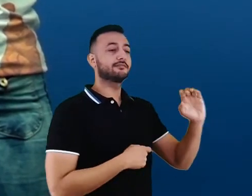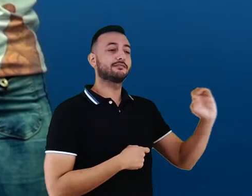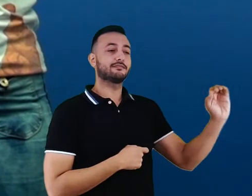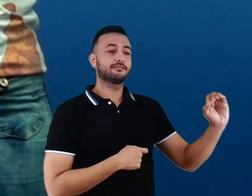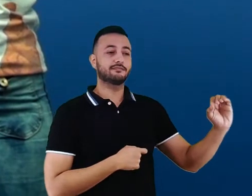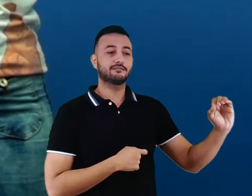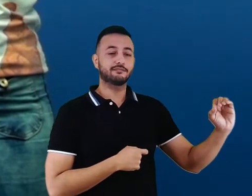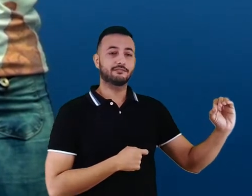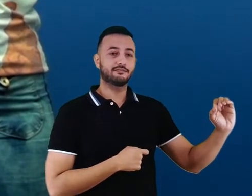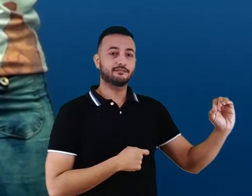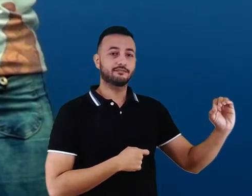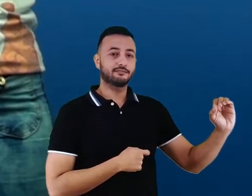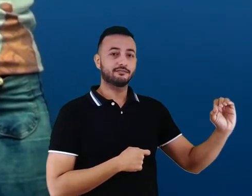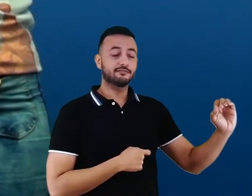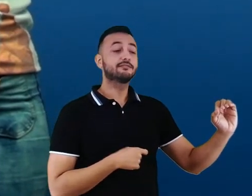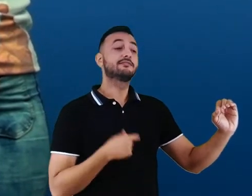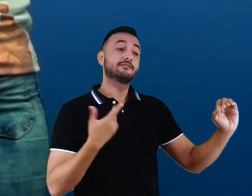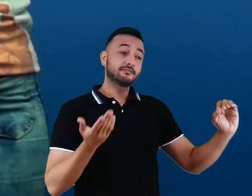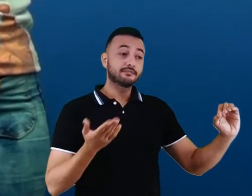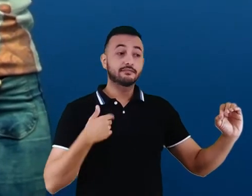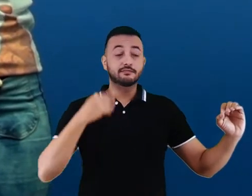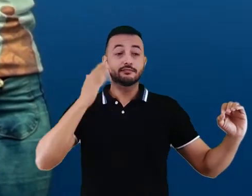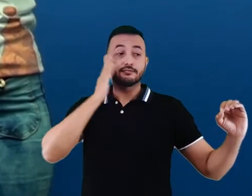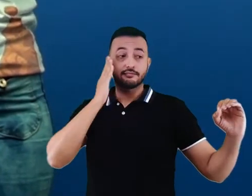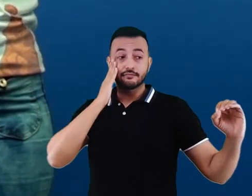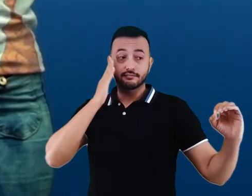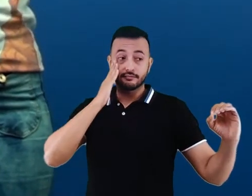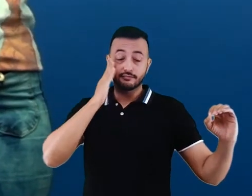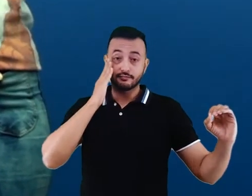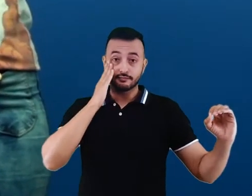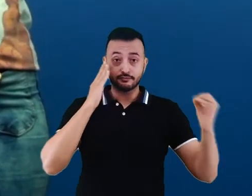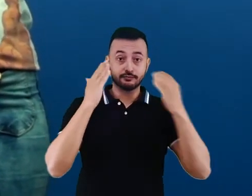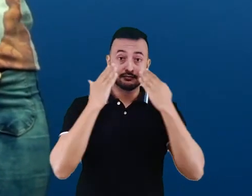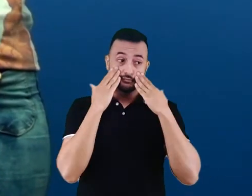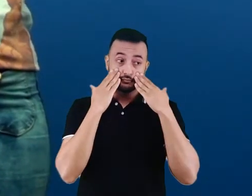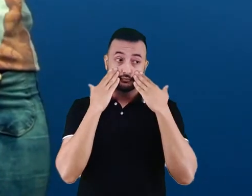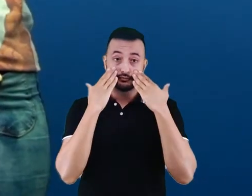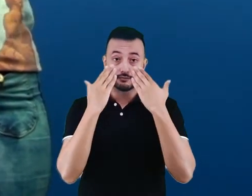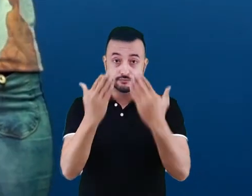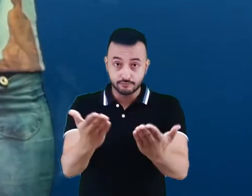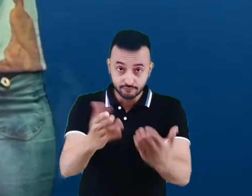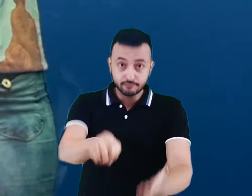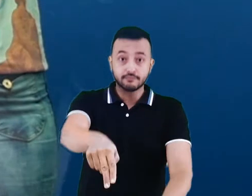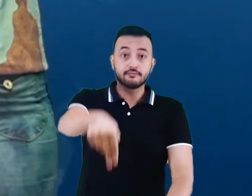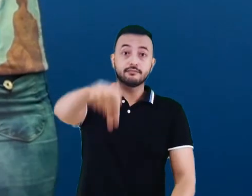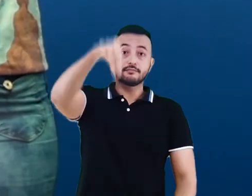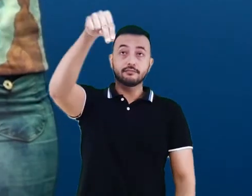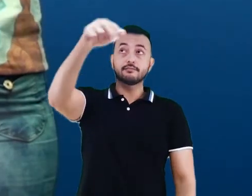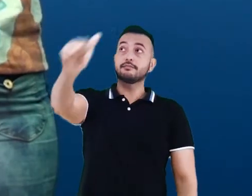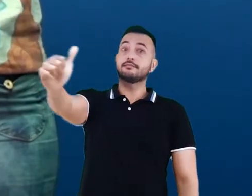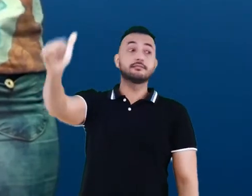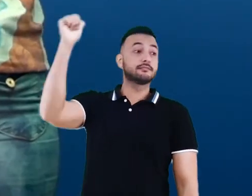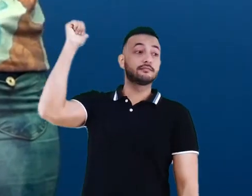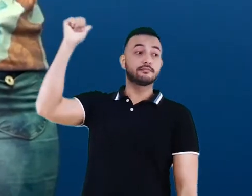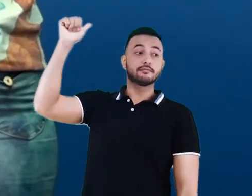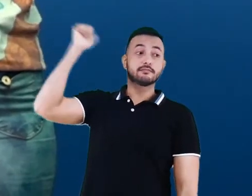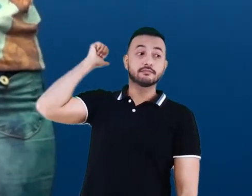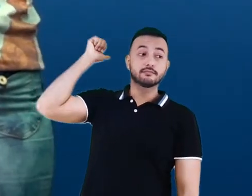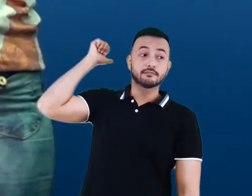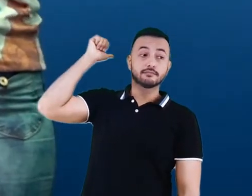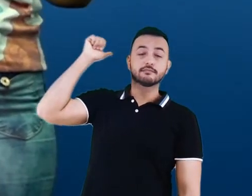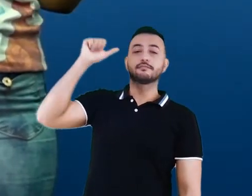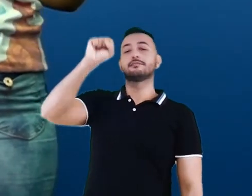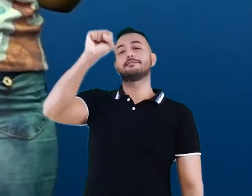para lá. Então, eu sei que na minha frente vai estar o norte e atrás de mim vai estar o